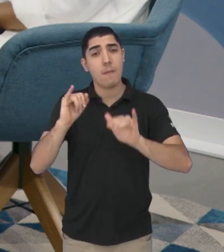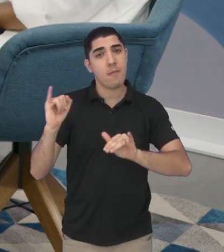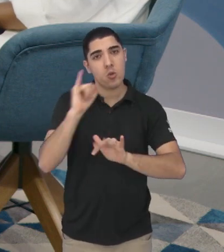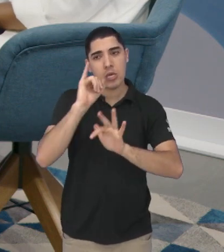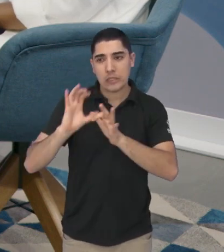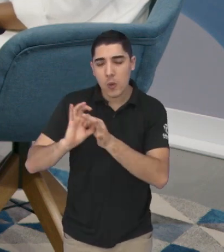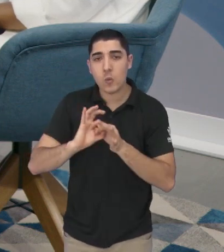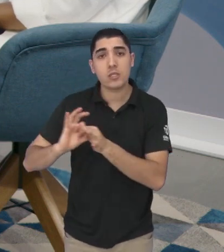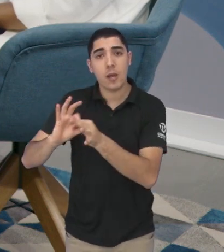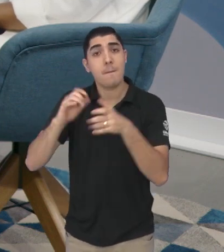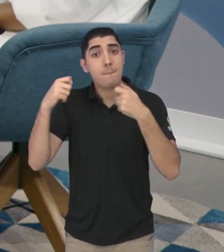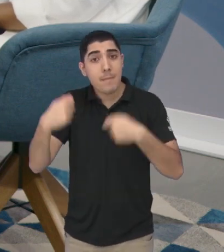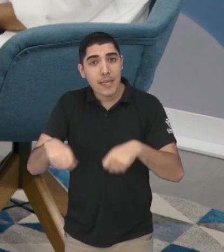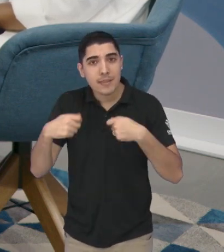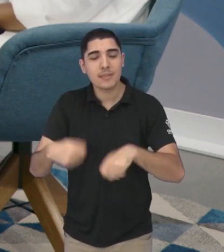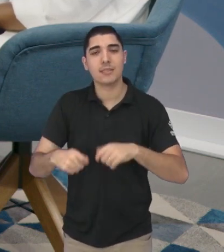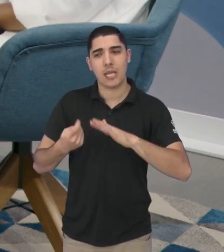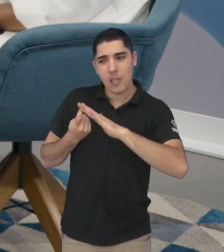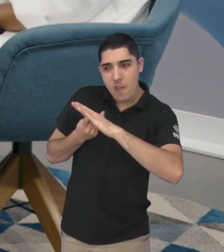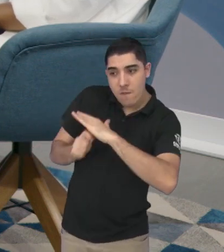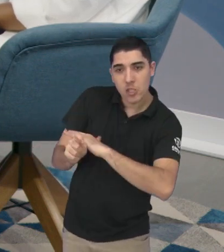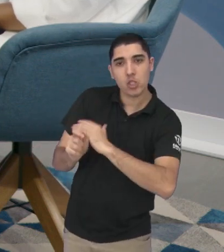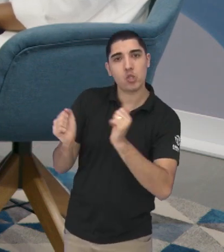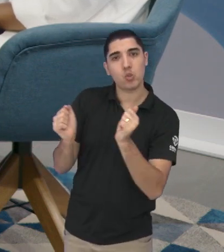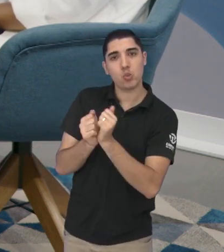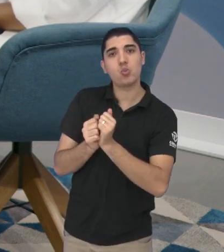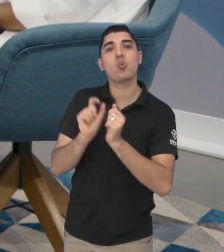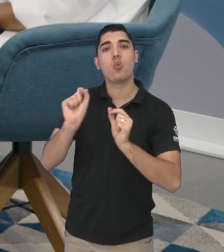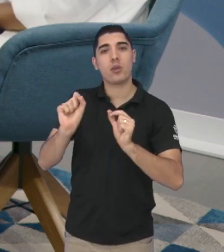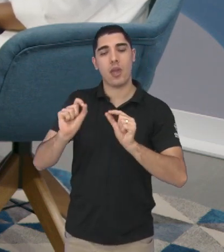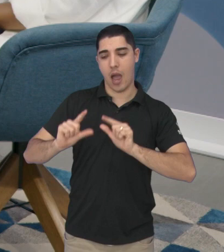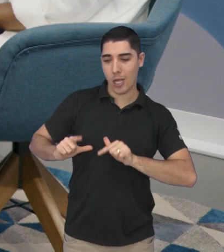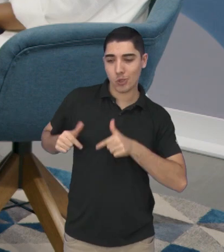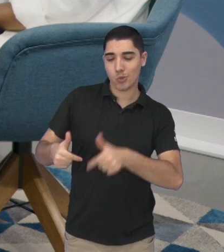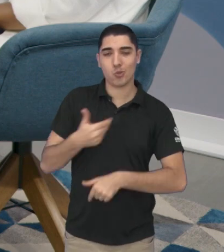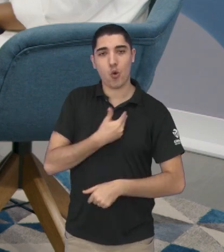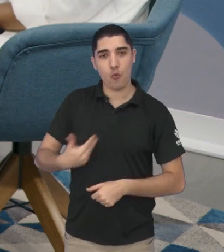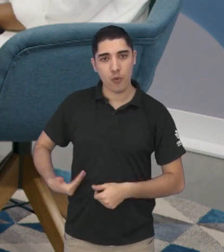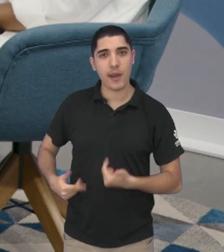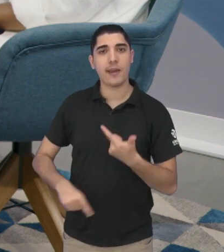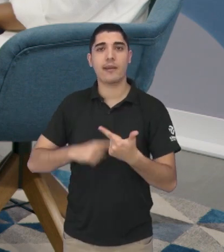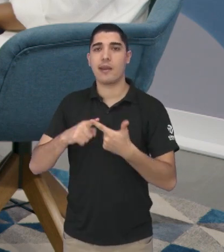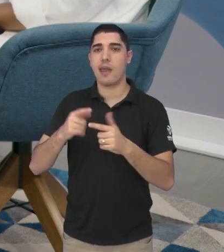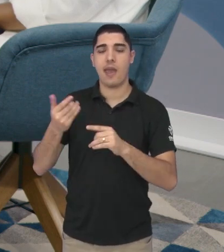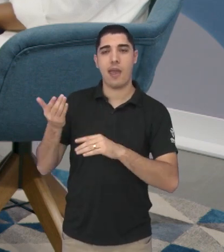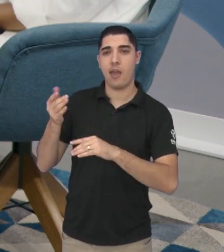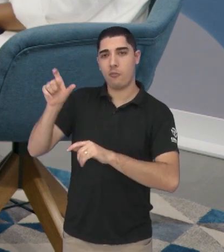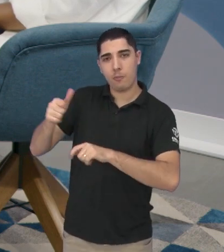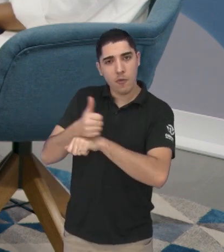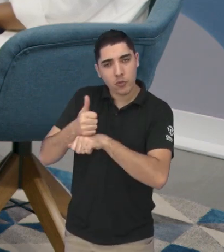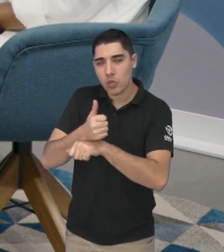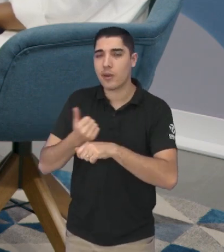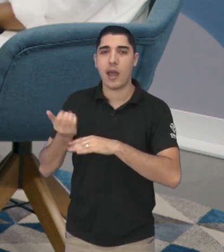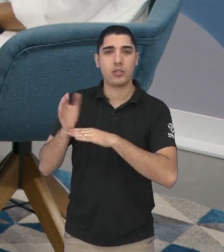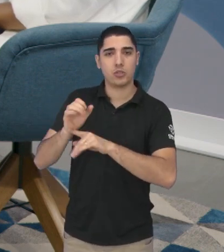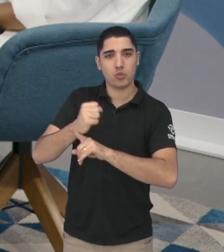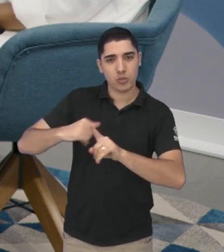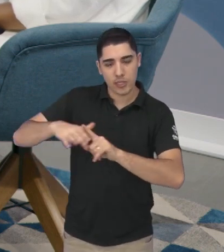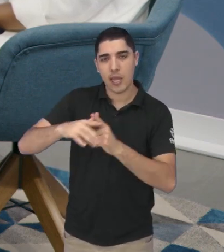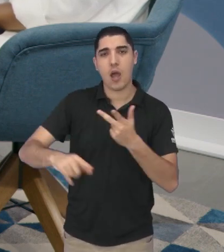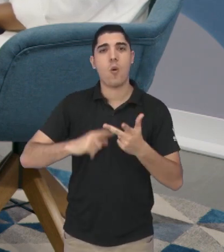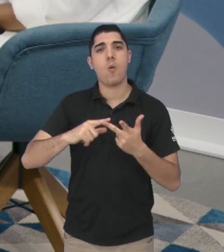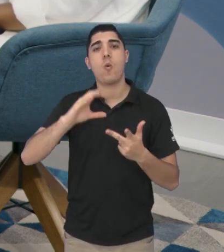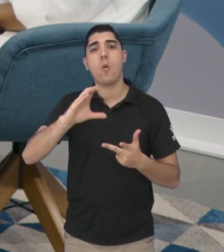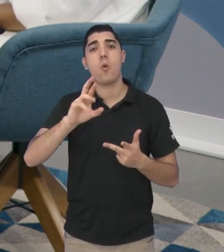conjunto, né? Ter investimentos por meio de políticas públicas em assistência psicossocial, CRAS, CREAS, né? Ter